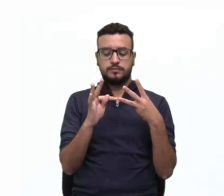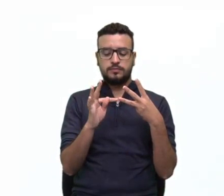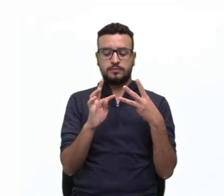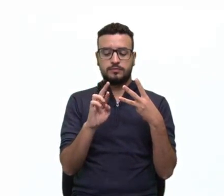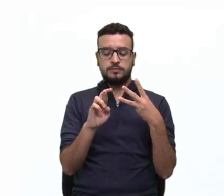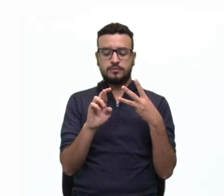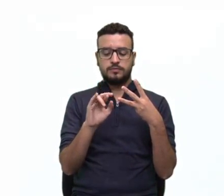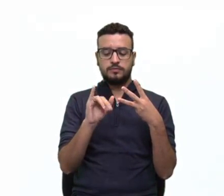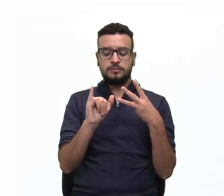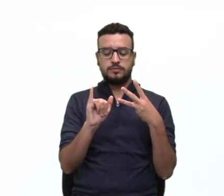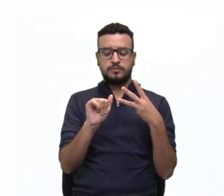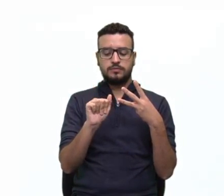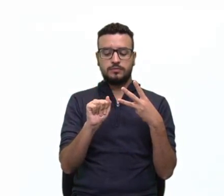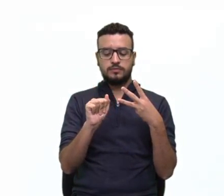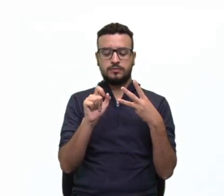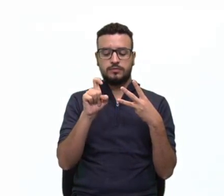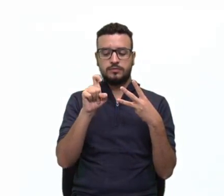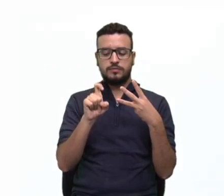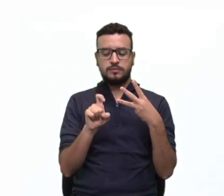triaxial.